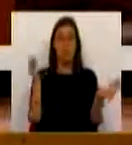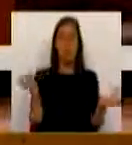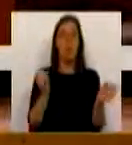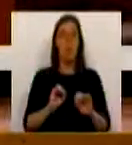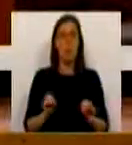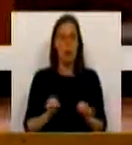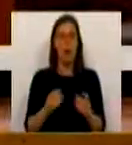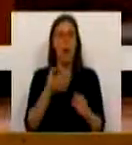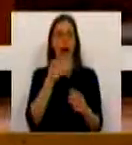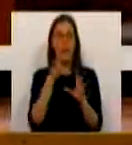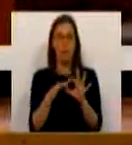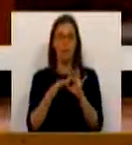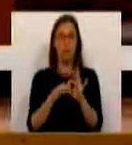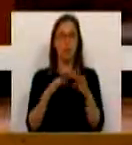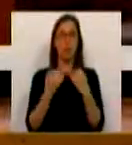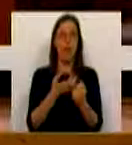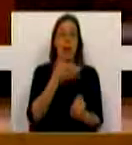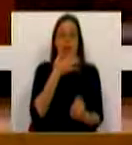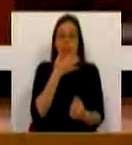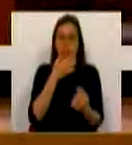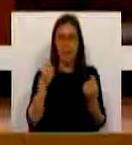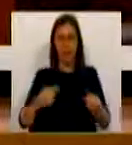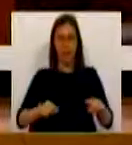democracia sem coesão social